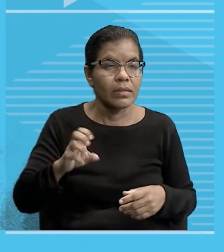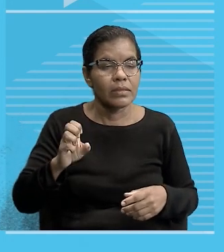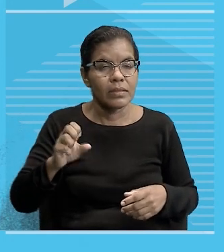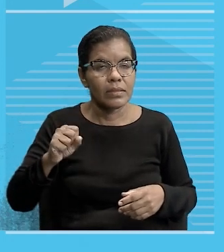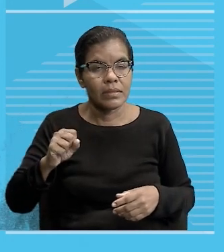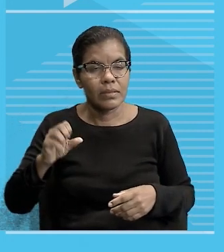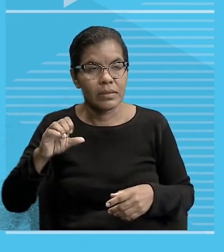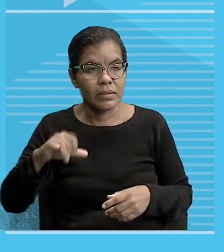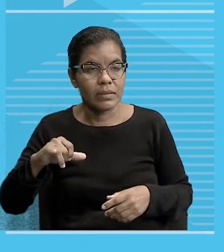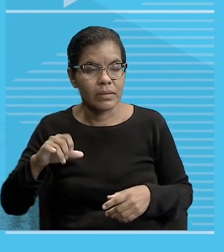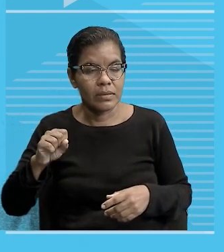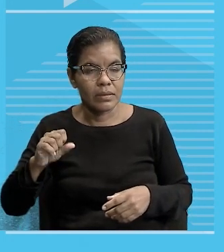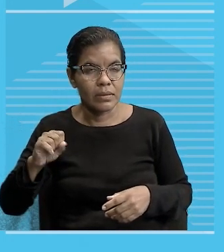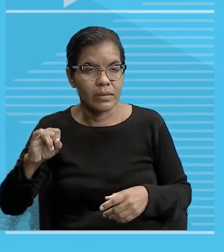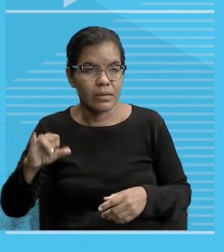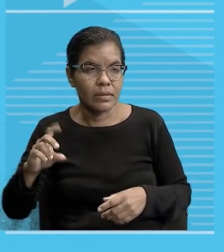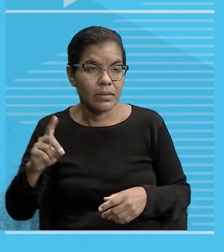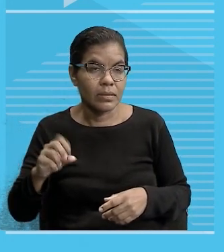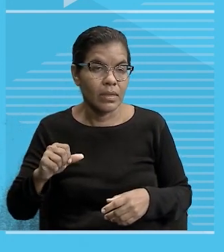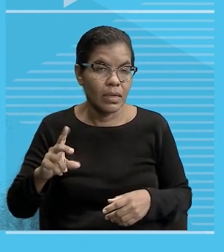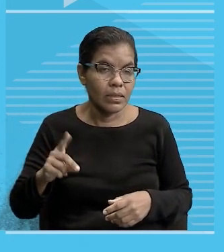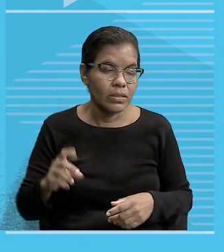um exemplo